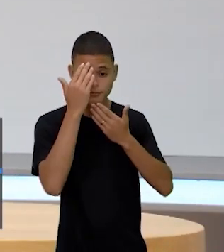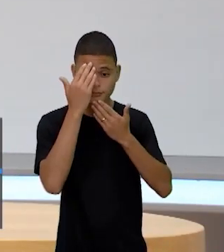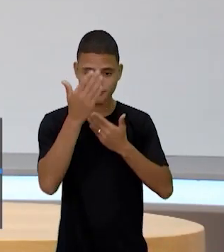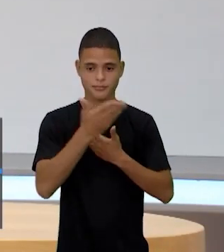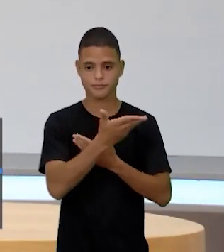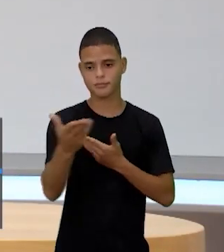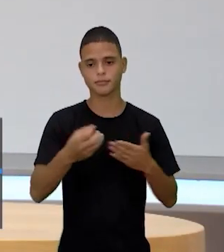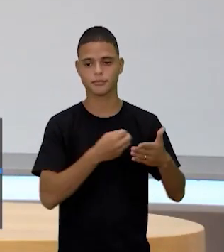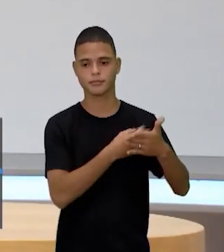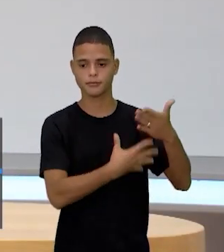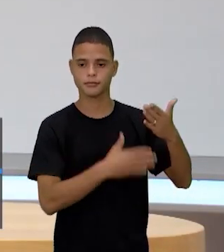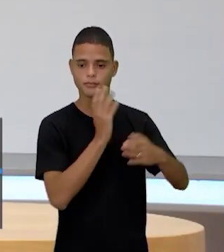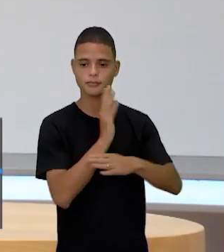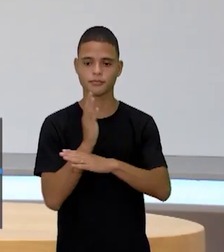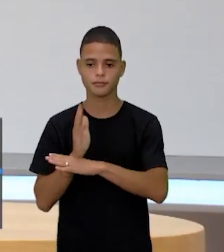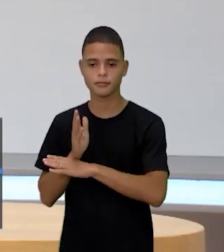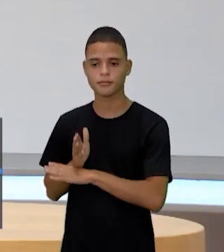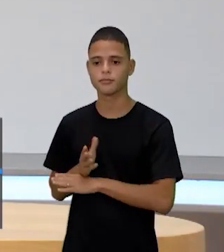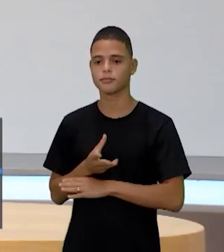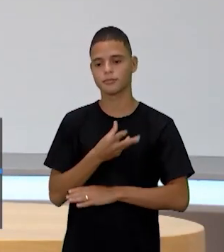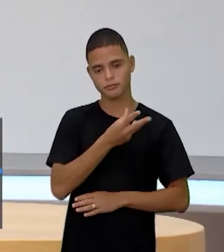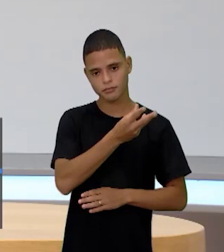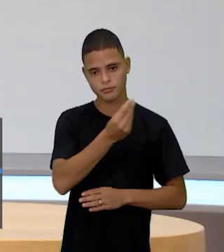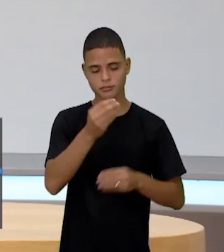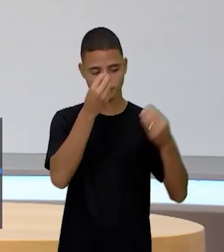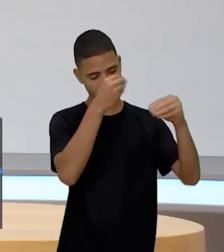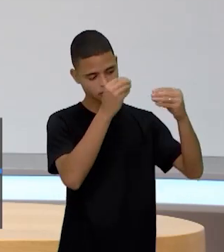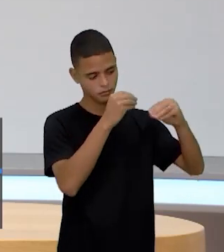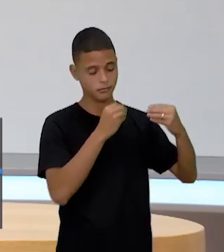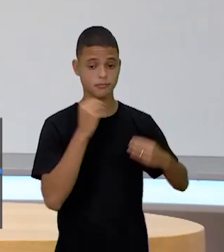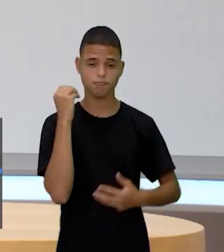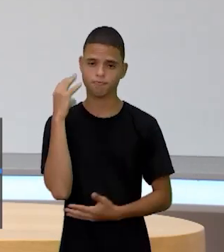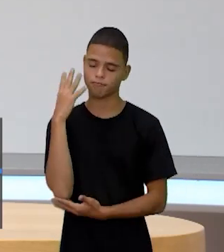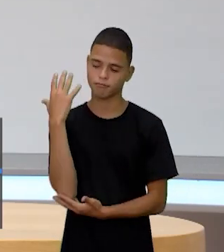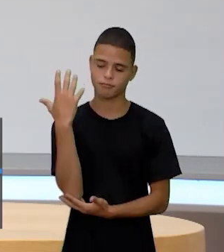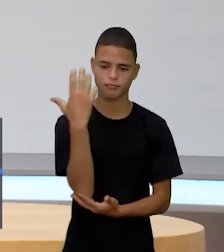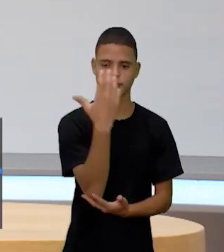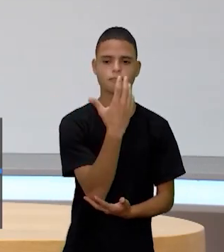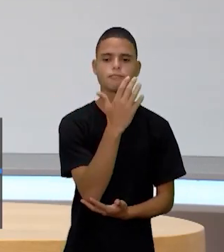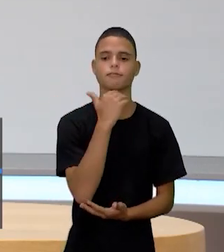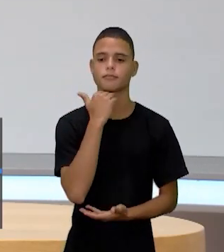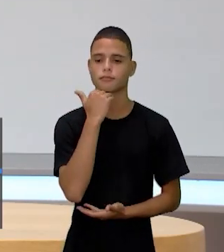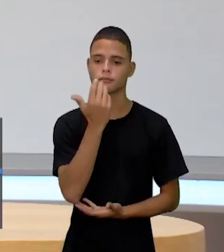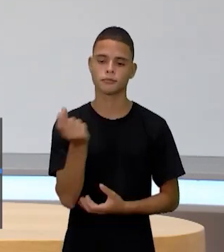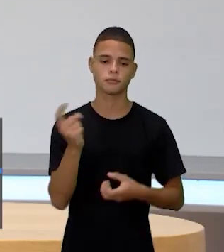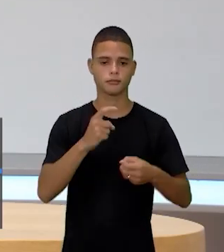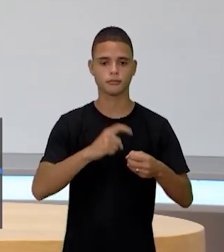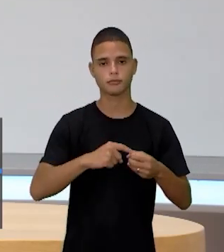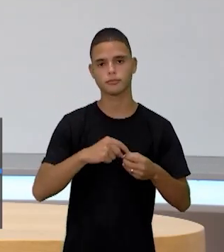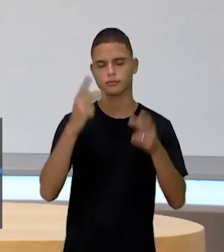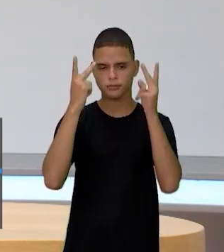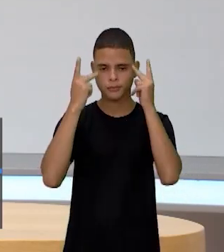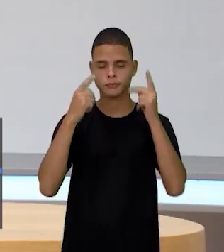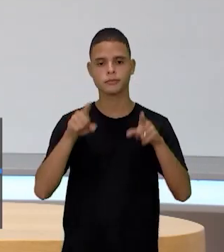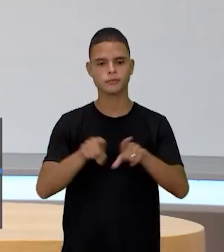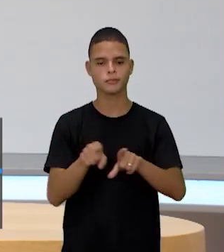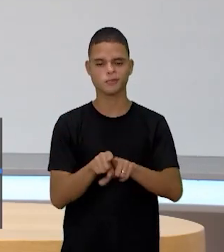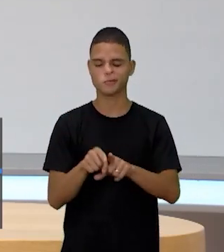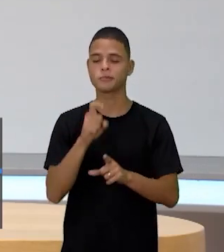vocês. E a maioria colocou que as florestas não conseguem retornar ao seu estado inicial e o